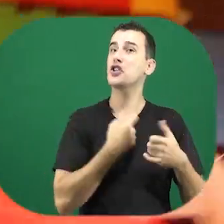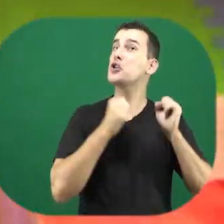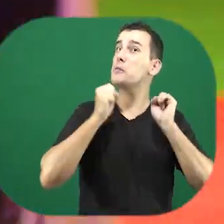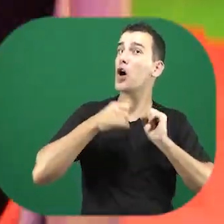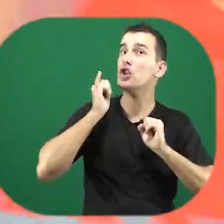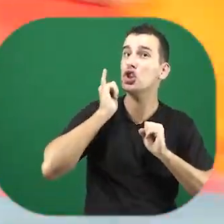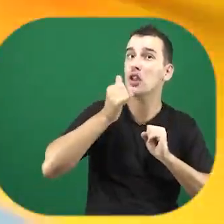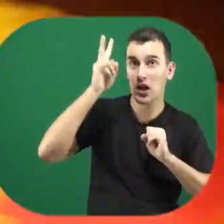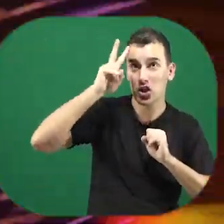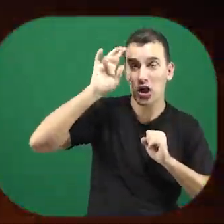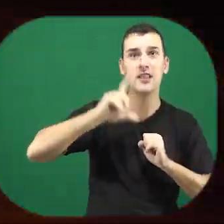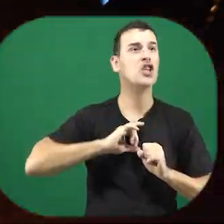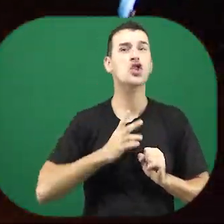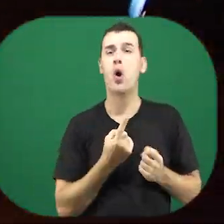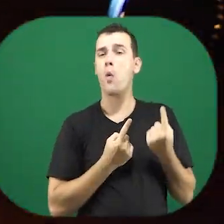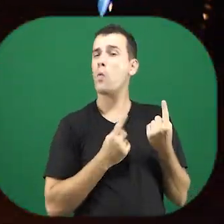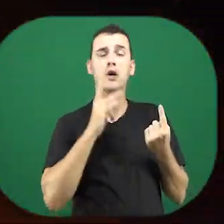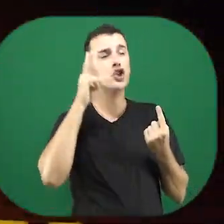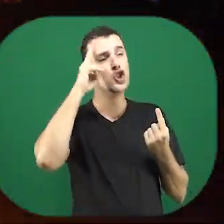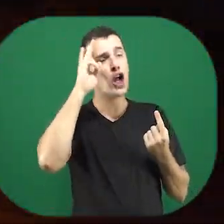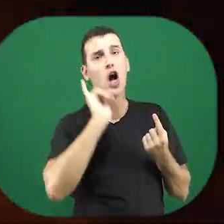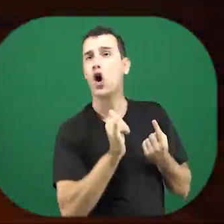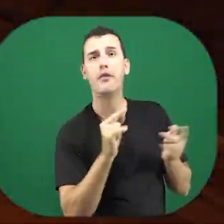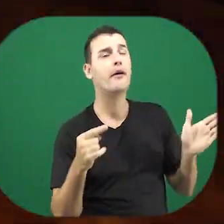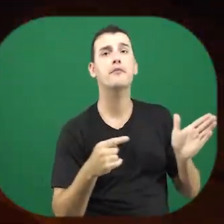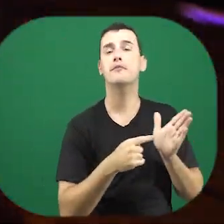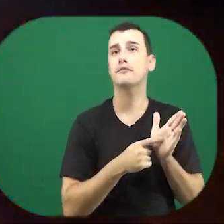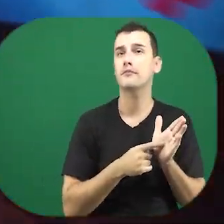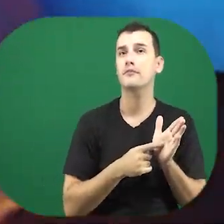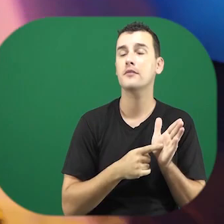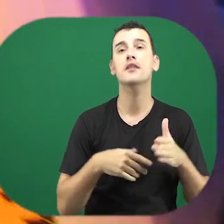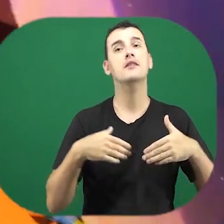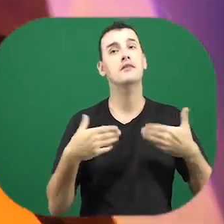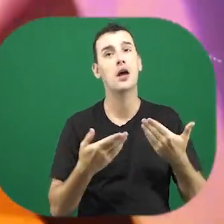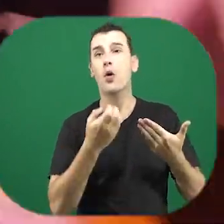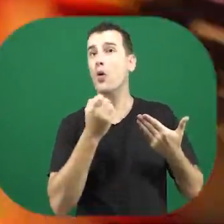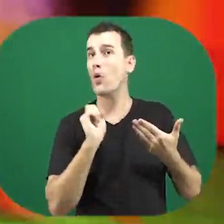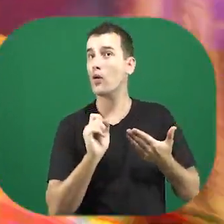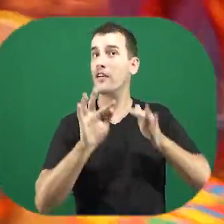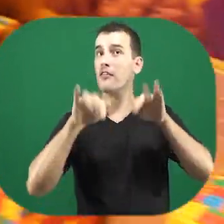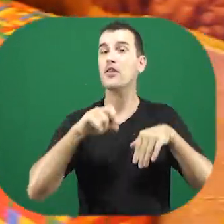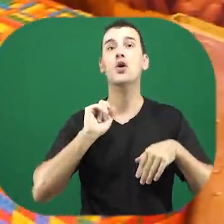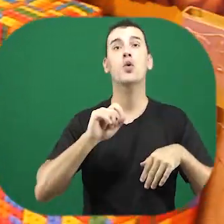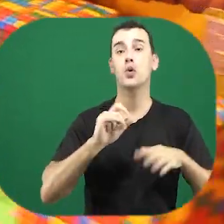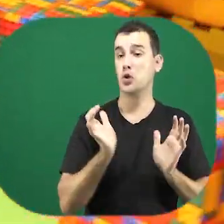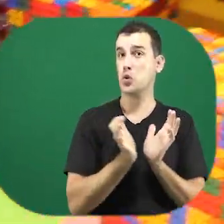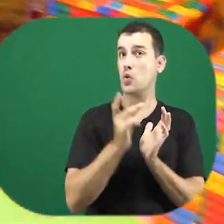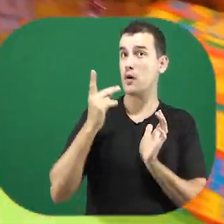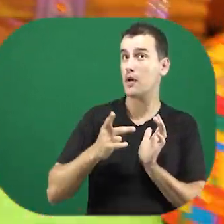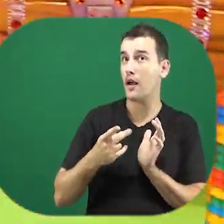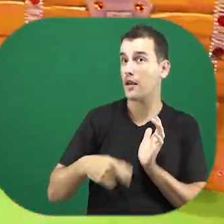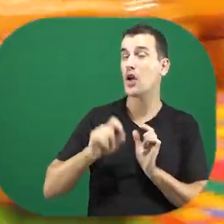de história! É só termos uma história pra contar! E com o fim, a turma do Faz de Conta